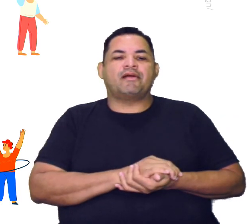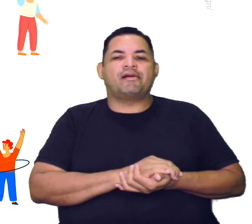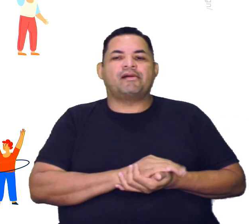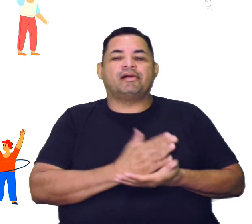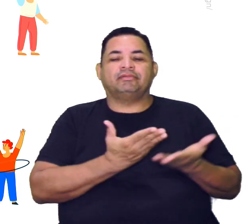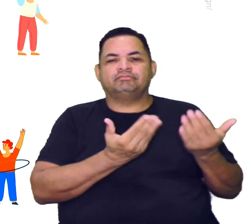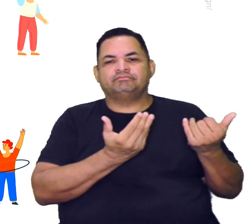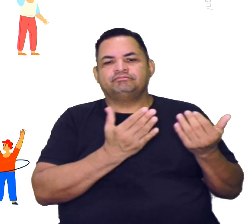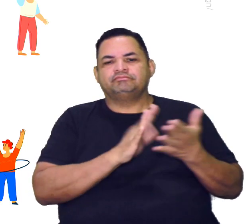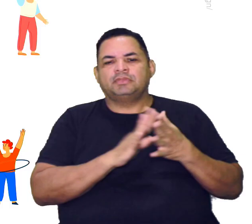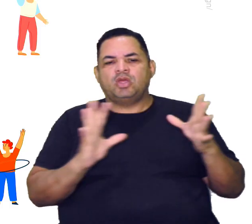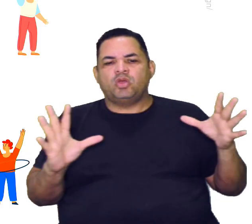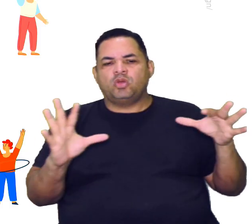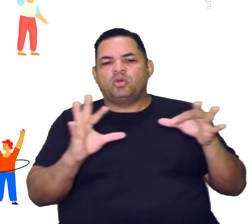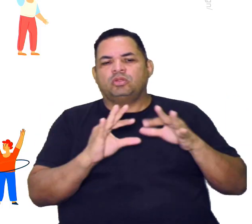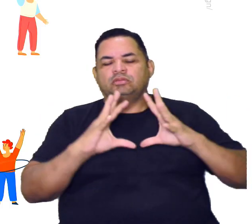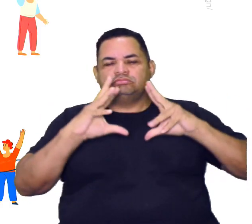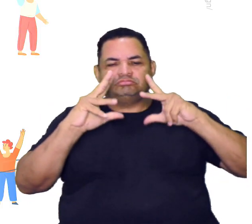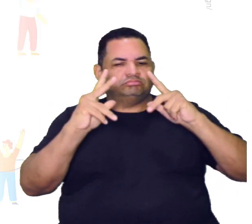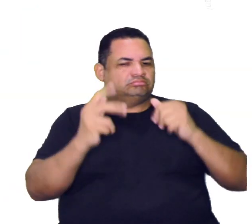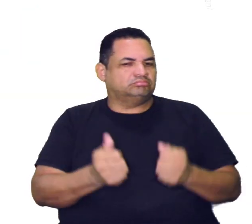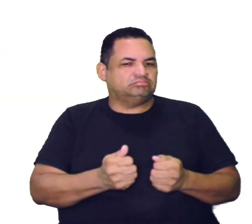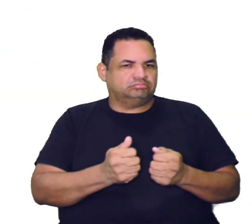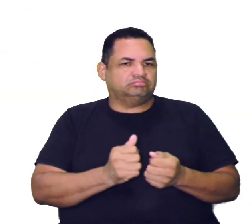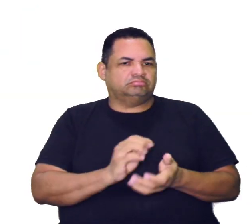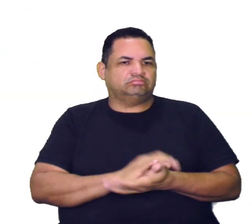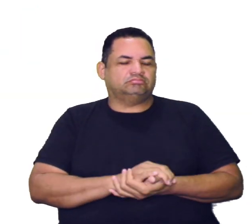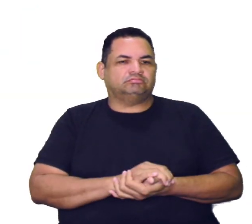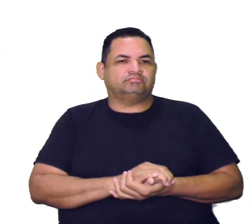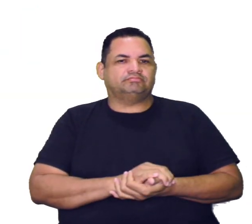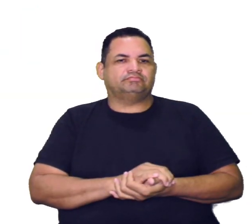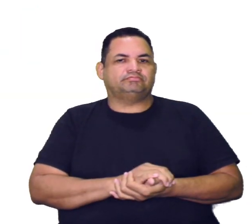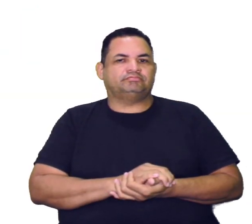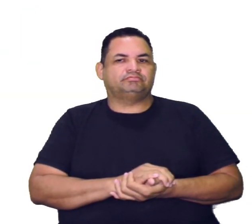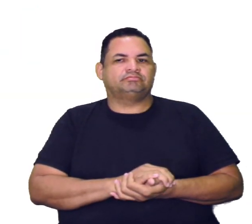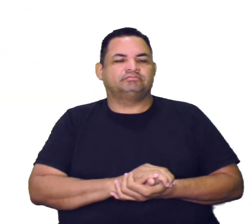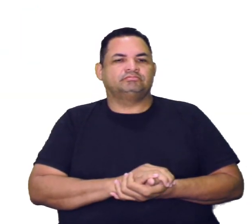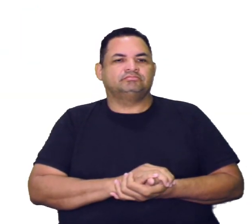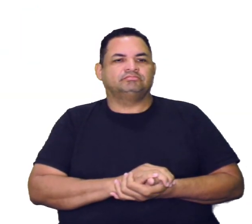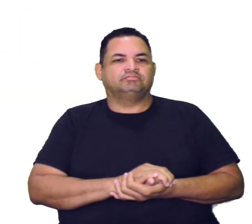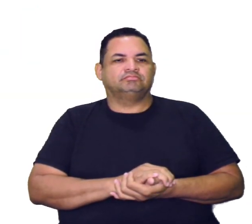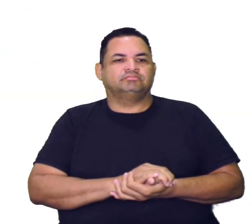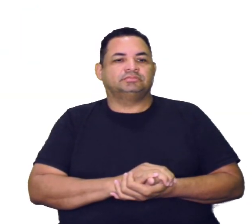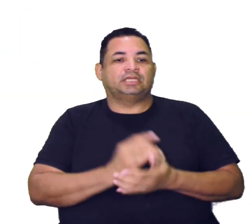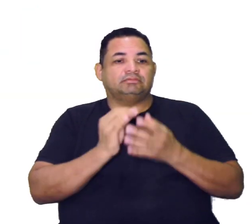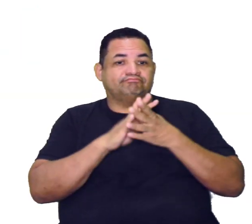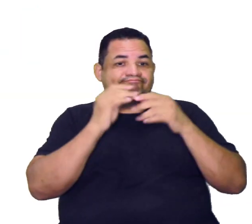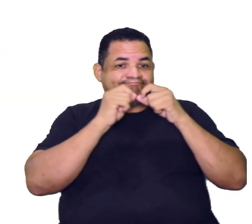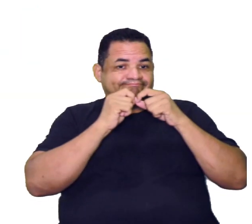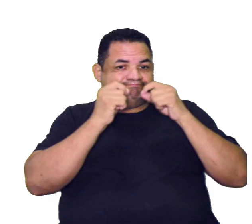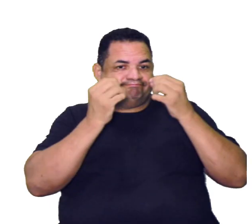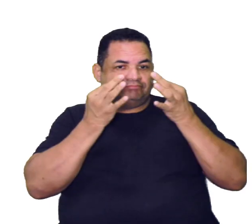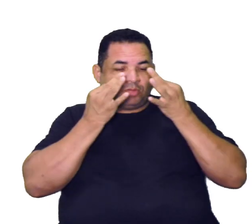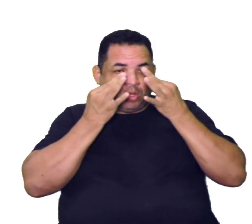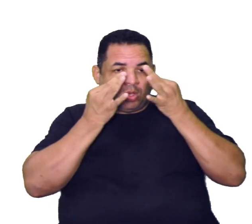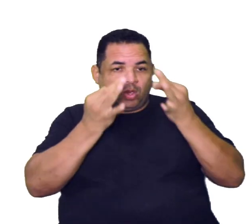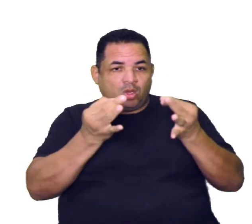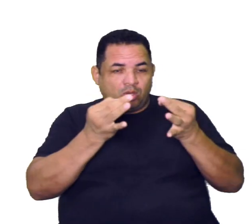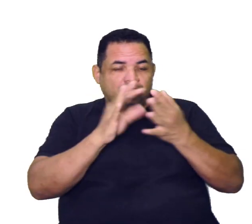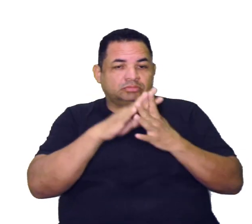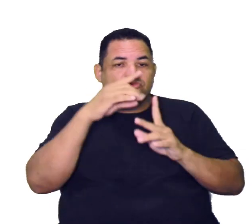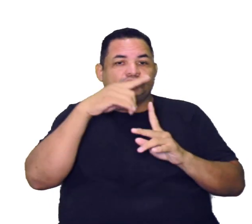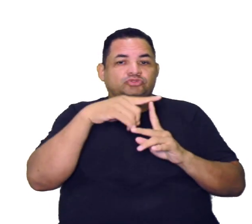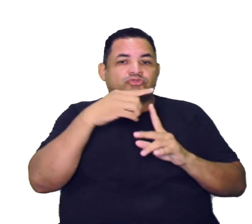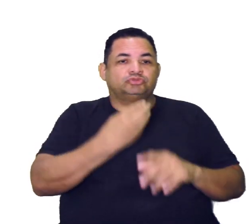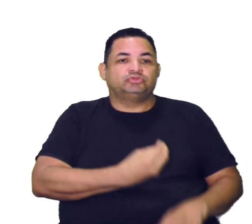não. A gente fala de um contexto todo, né? E a gente observa aí alguns alertas, né, com relação ao estilo de